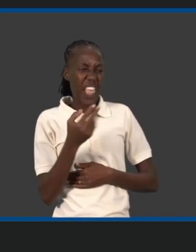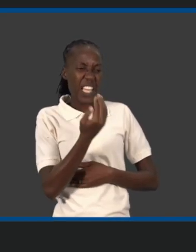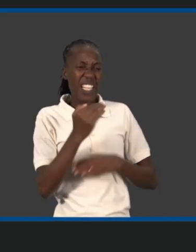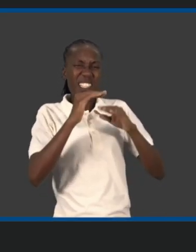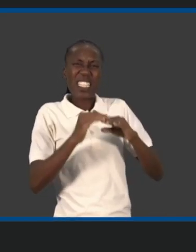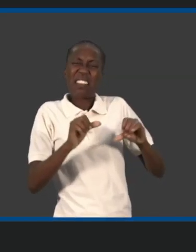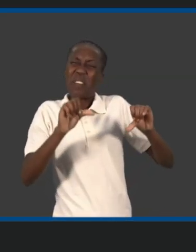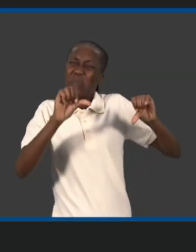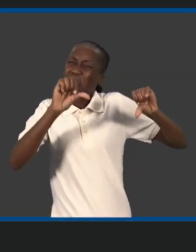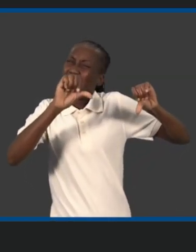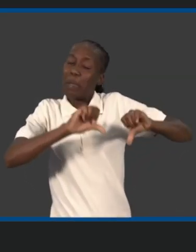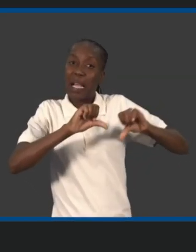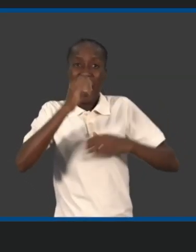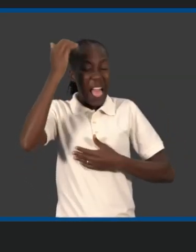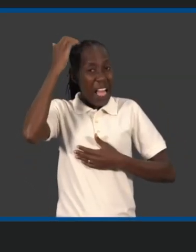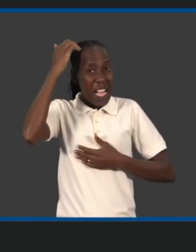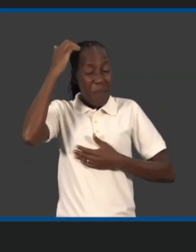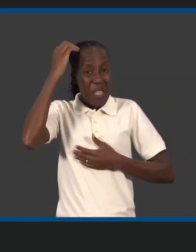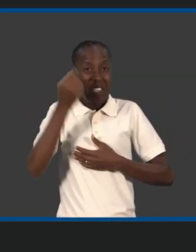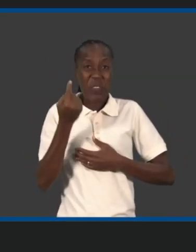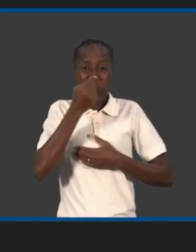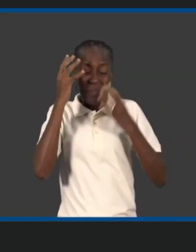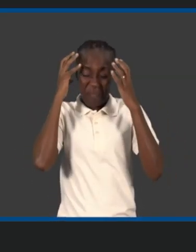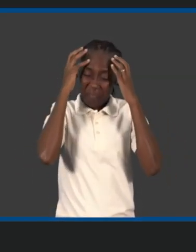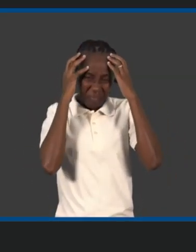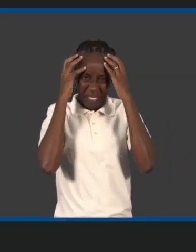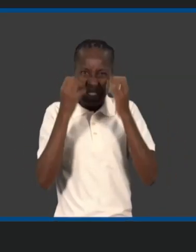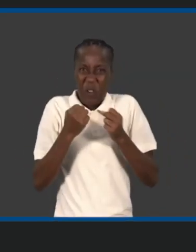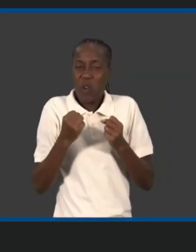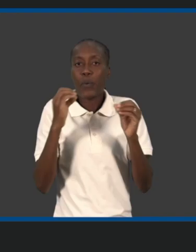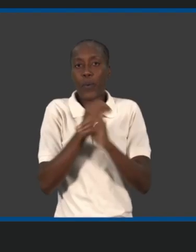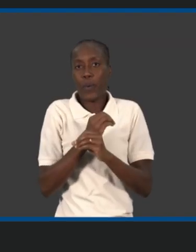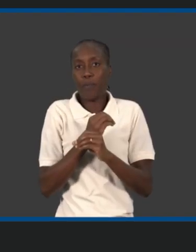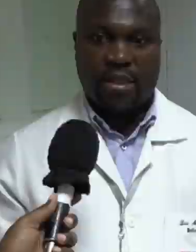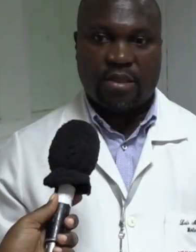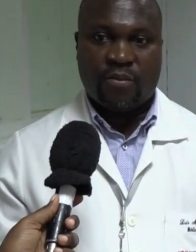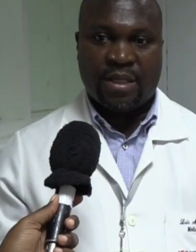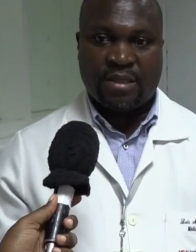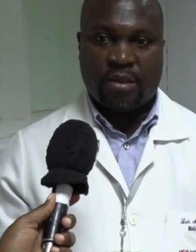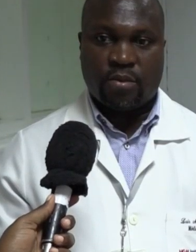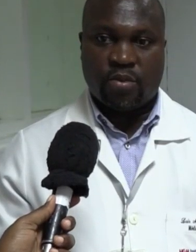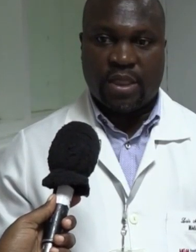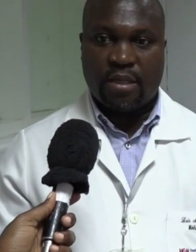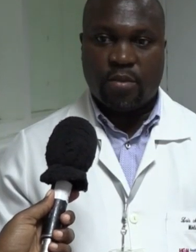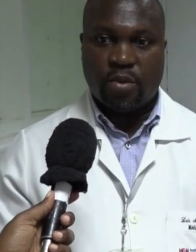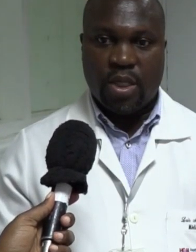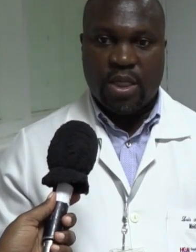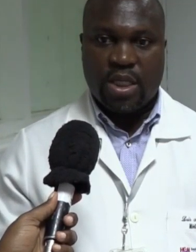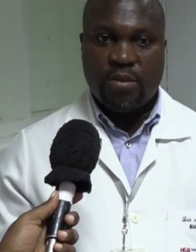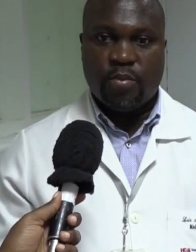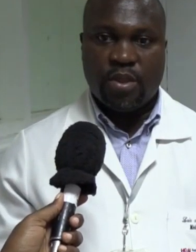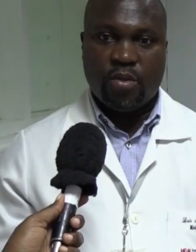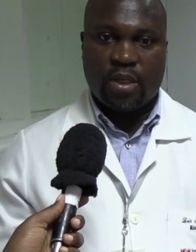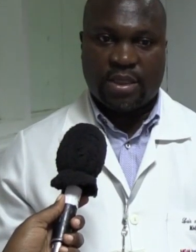Dali, viram que a criança estava mal. Porque, mesmo a cabeça, já não segurava. Ela tem uma lesão no cérebro